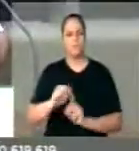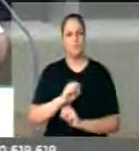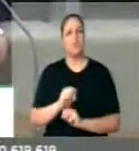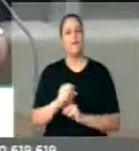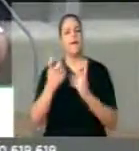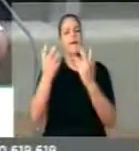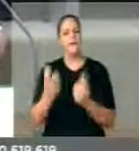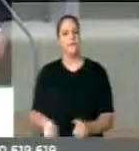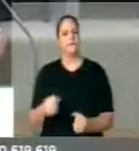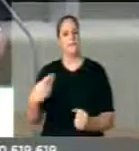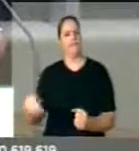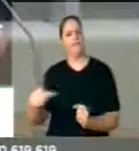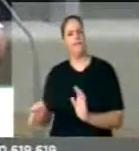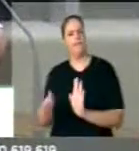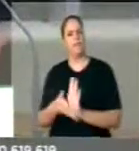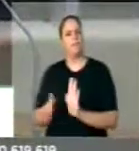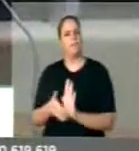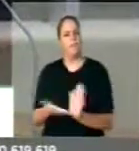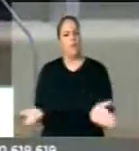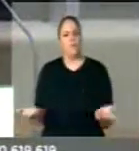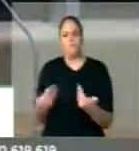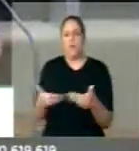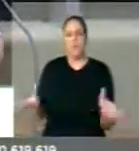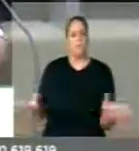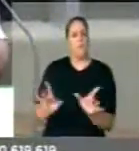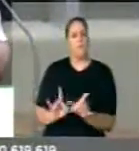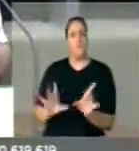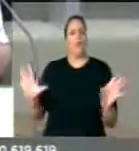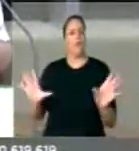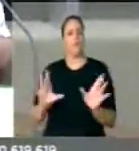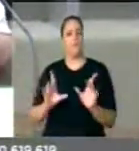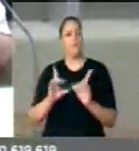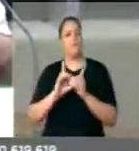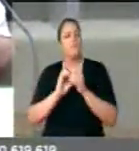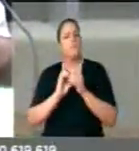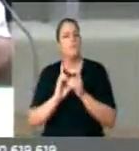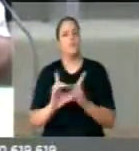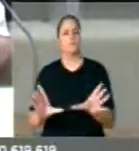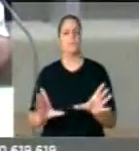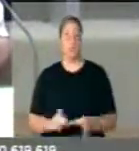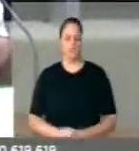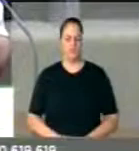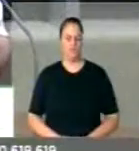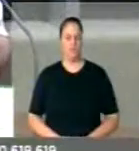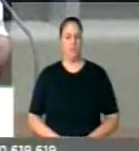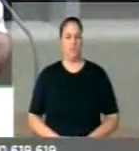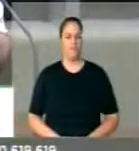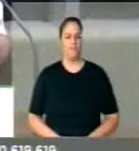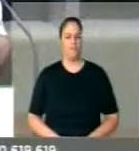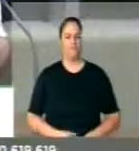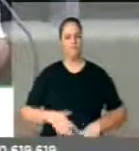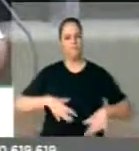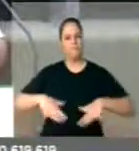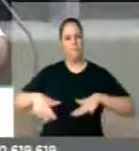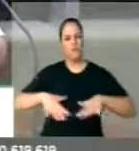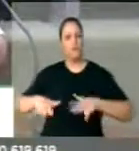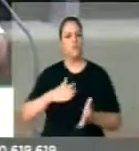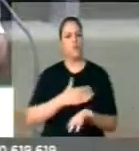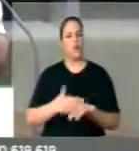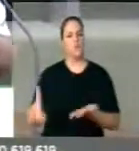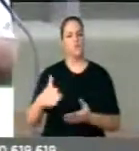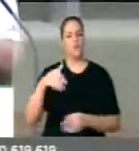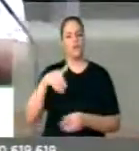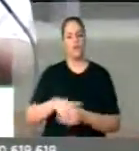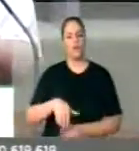parlamento livre, aberto, plural e democrático, mobilizar a Câmara na luta por direta já,